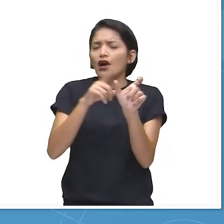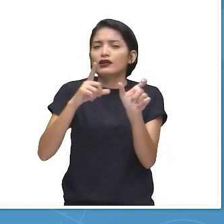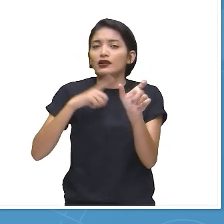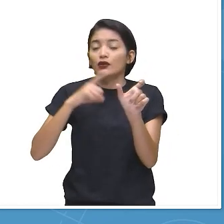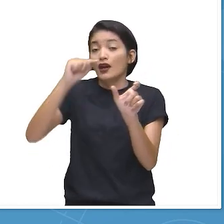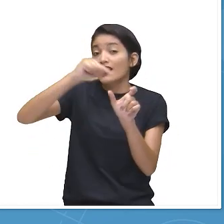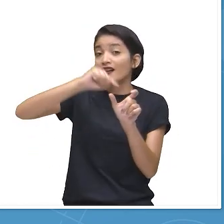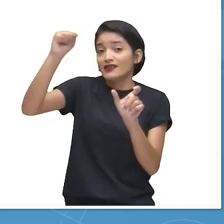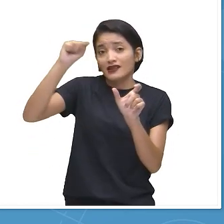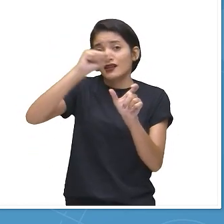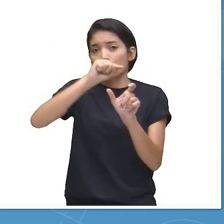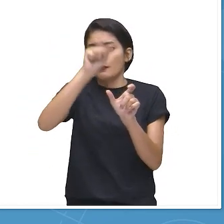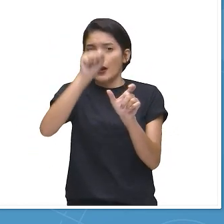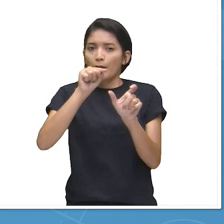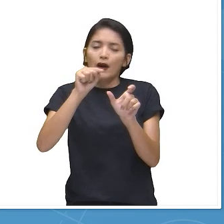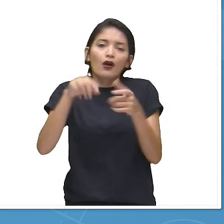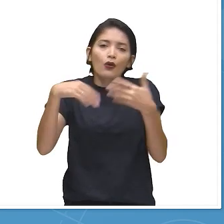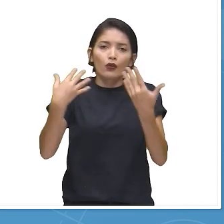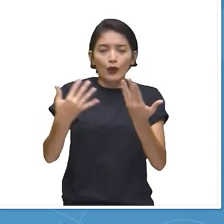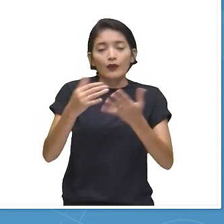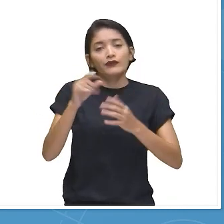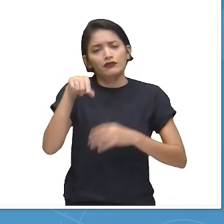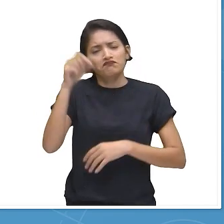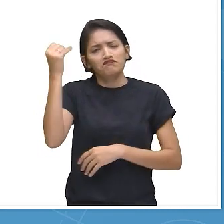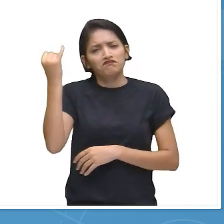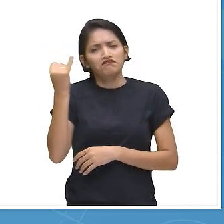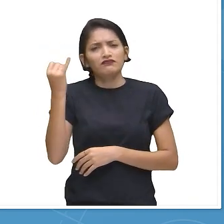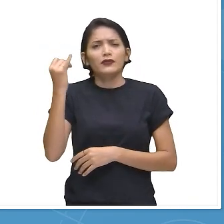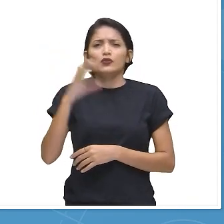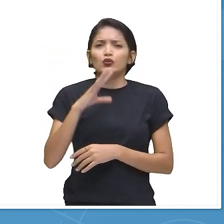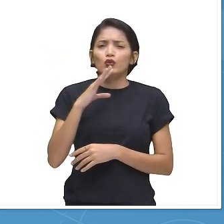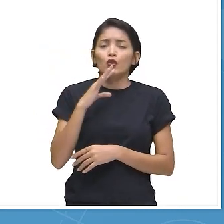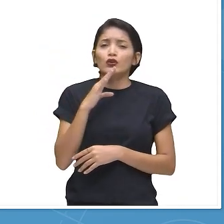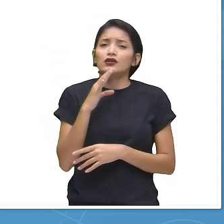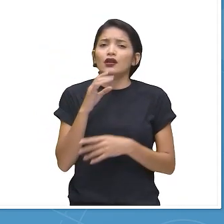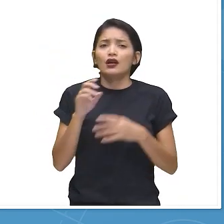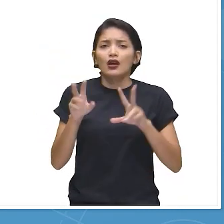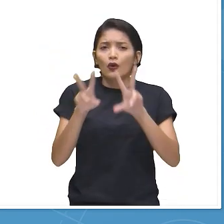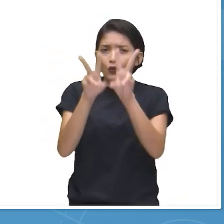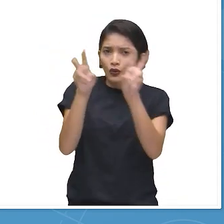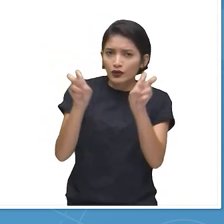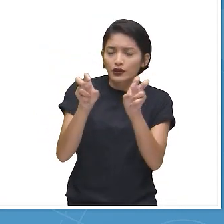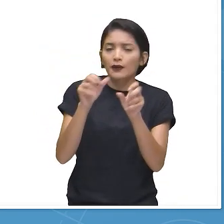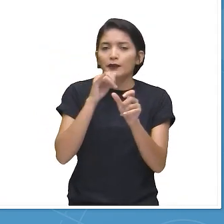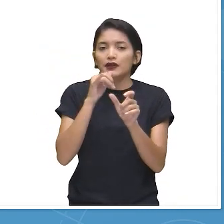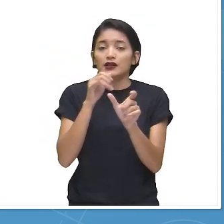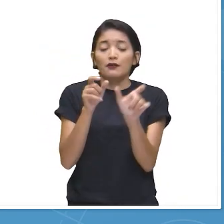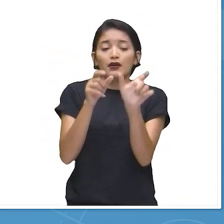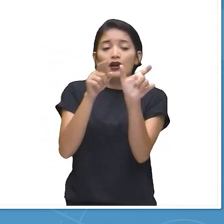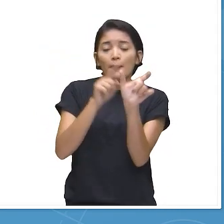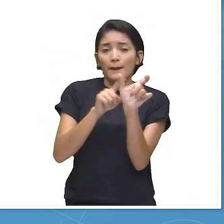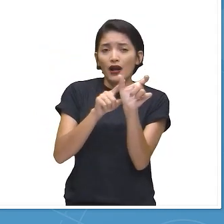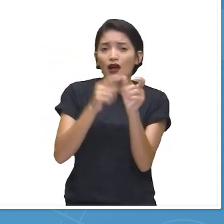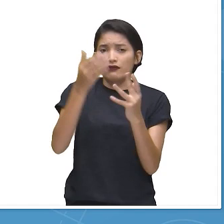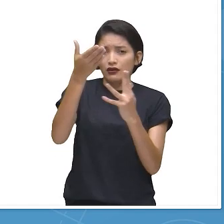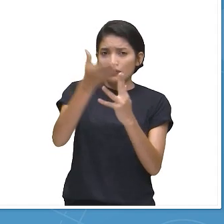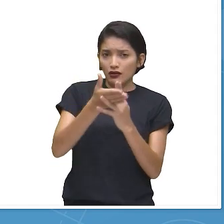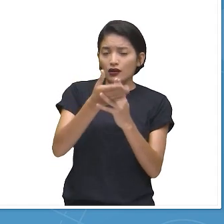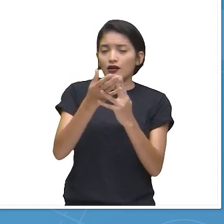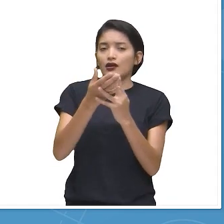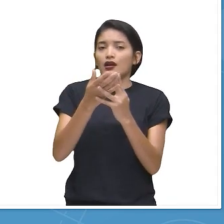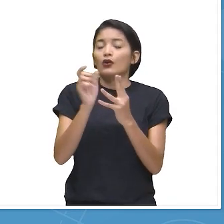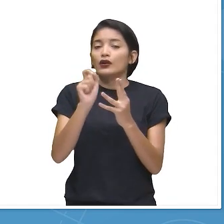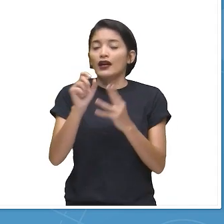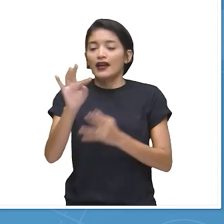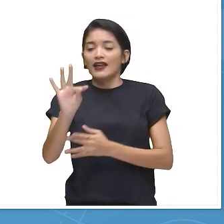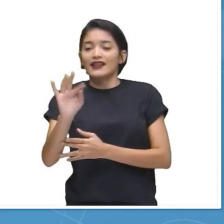acentuada. Então, é importante você conhecer este assunto aqui. Quando eu estiver translineando, saber, por exemplo, que a palavra tatu, se eu